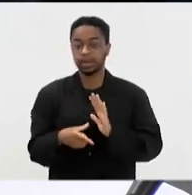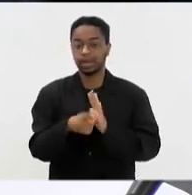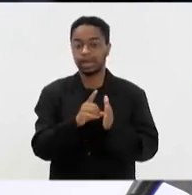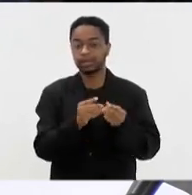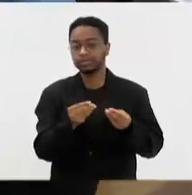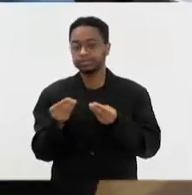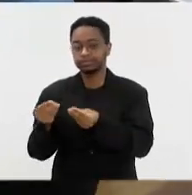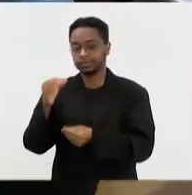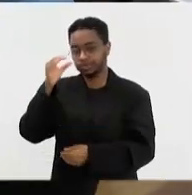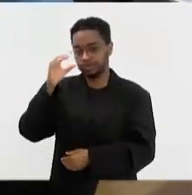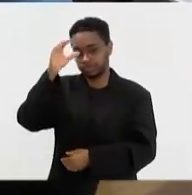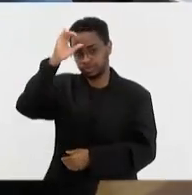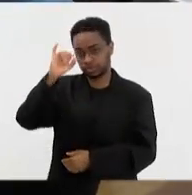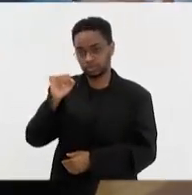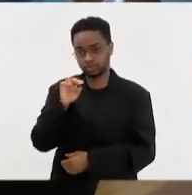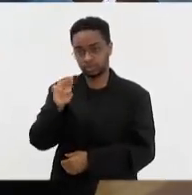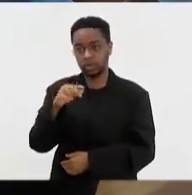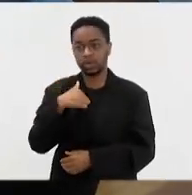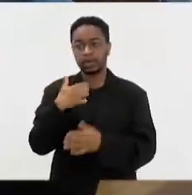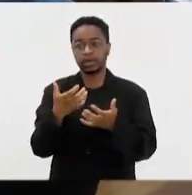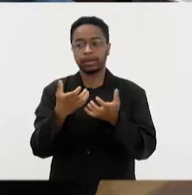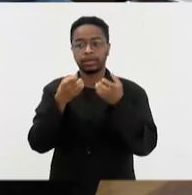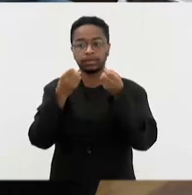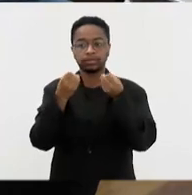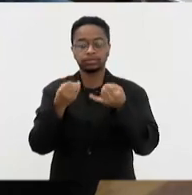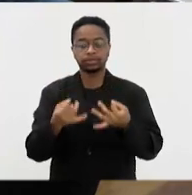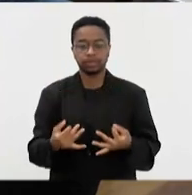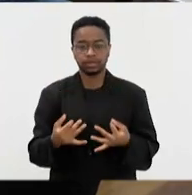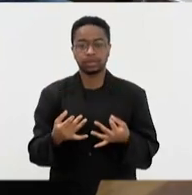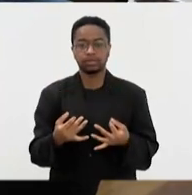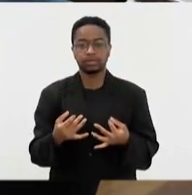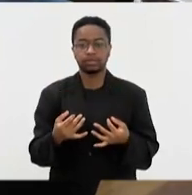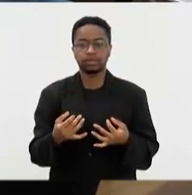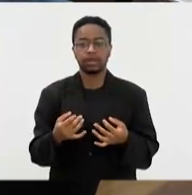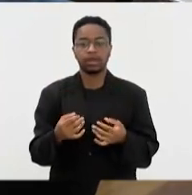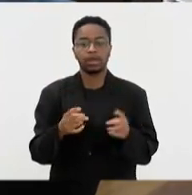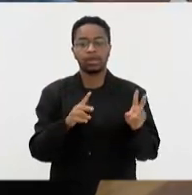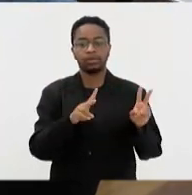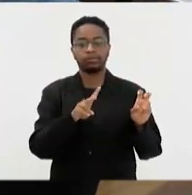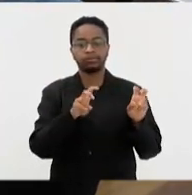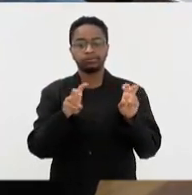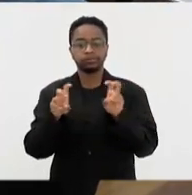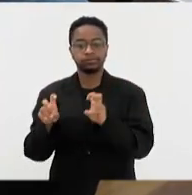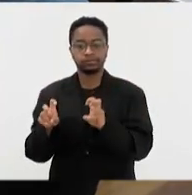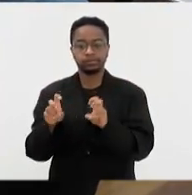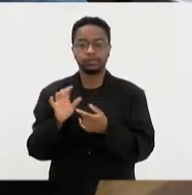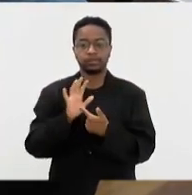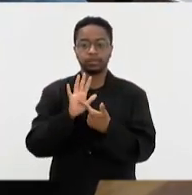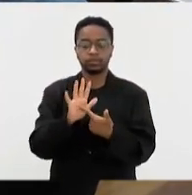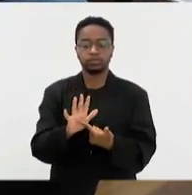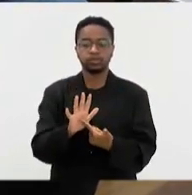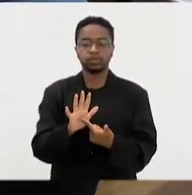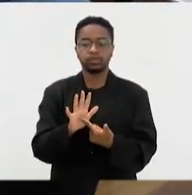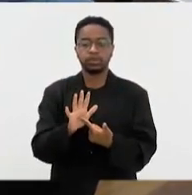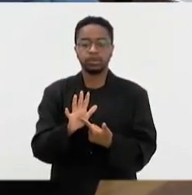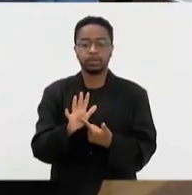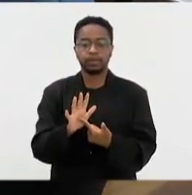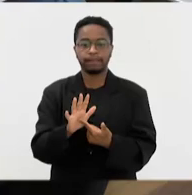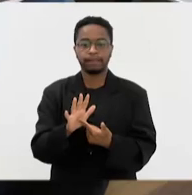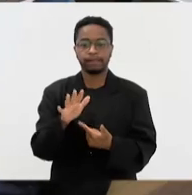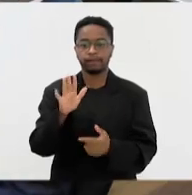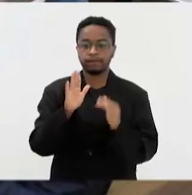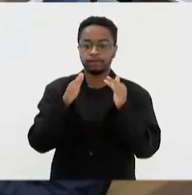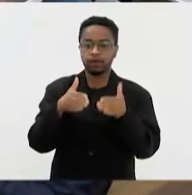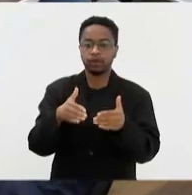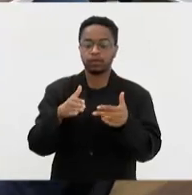Ju, eu queria dar destaque aqui às considerações que foram apresentadas em relação ao Poder